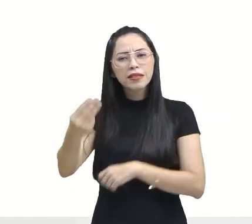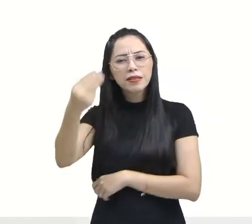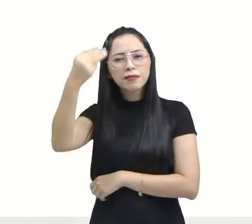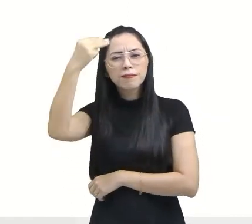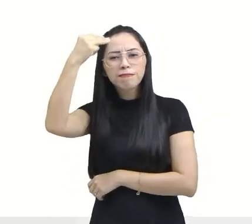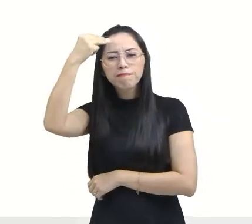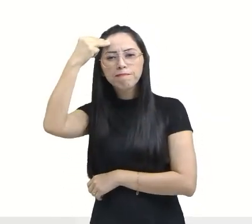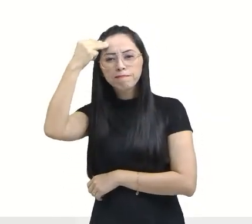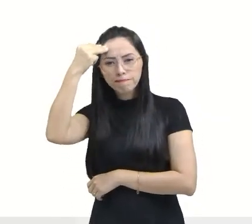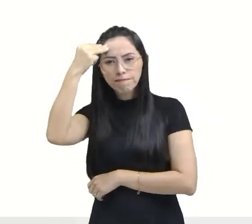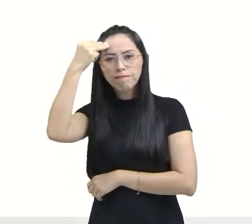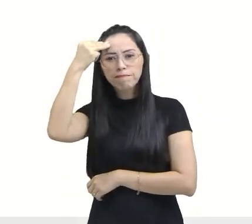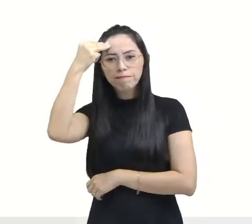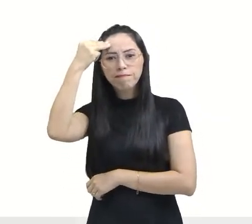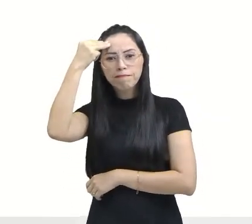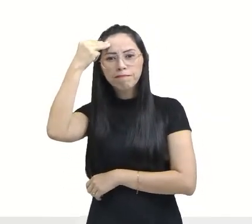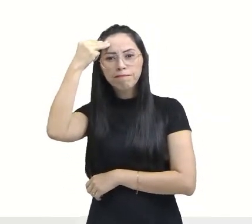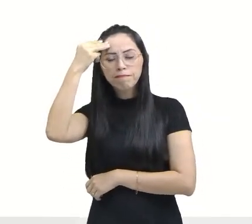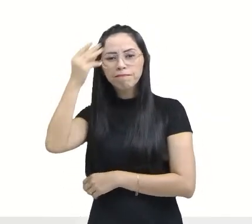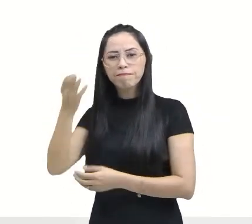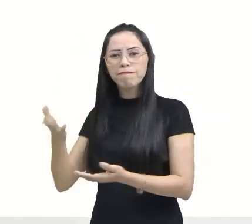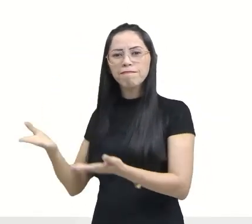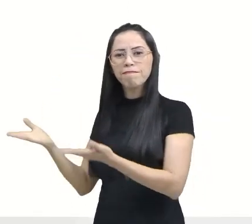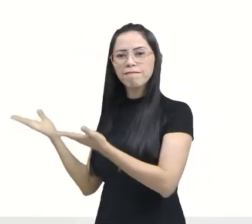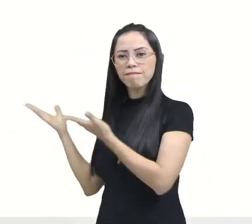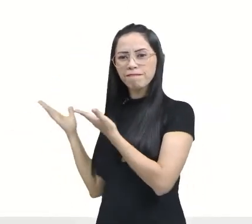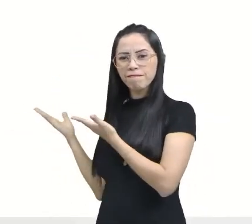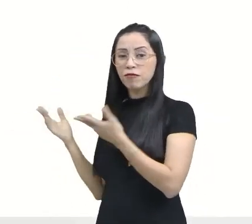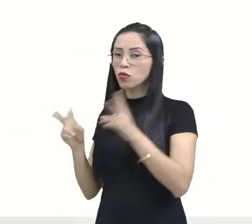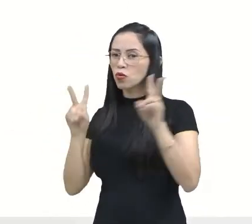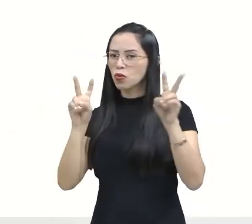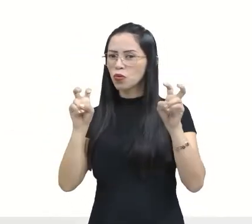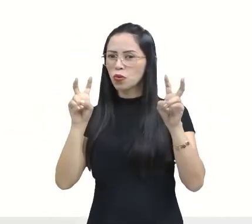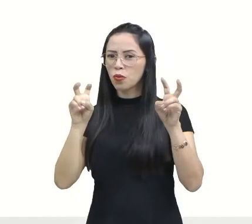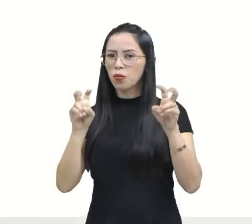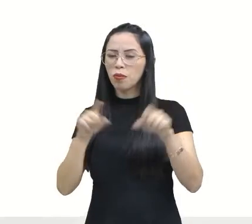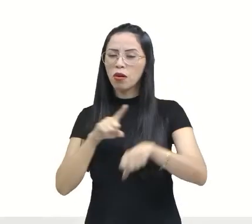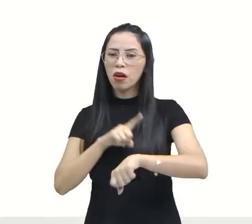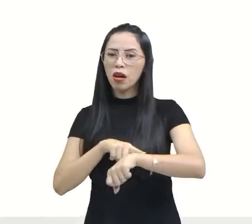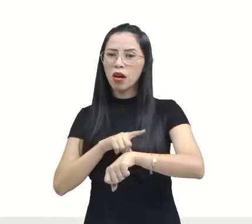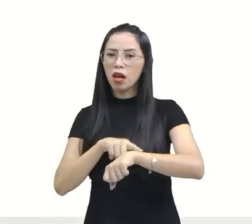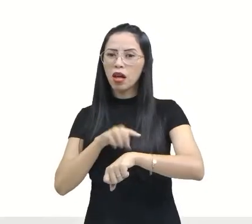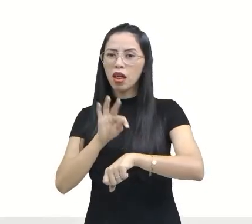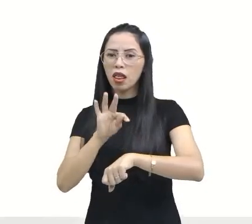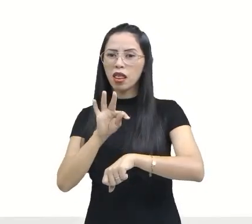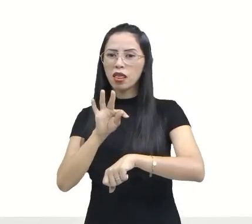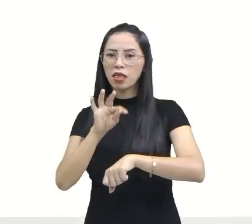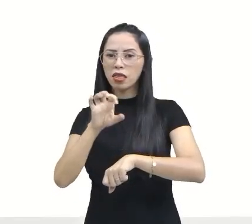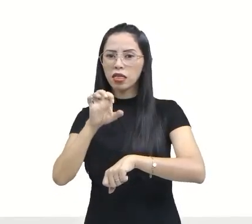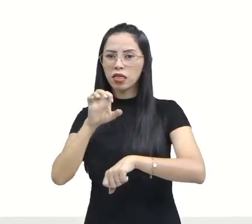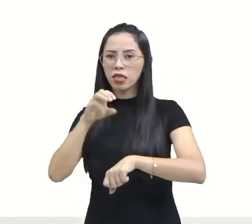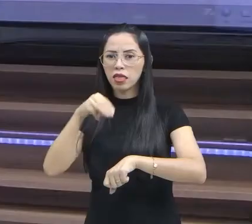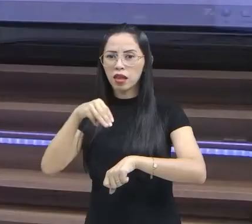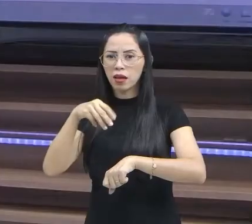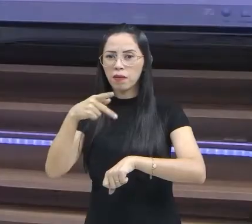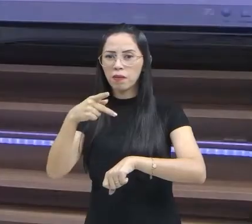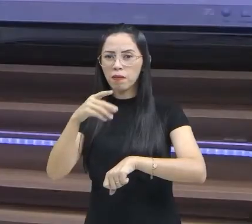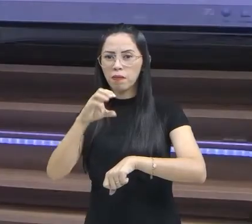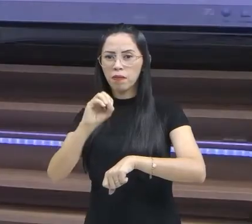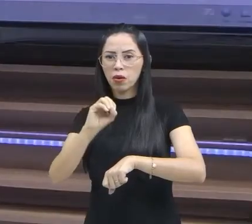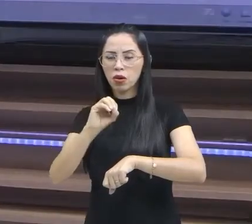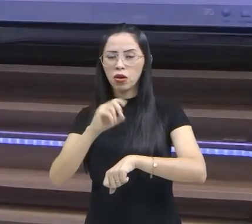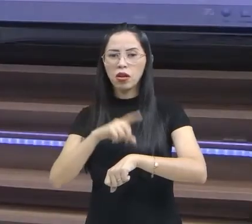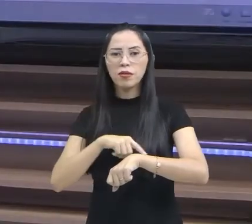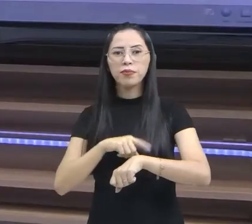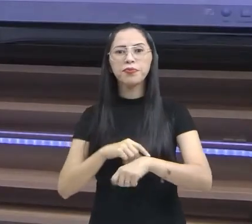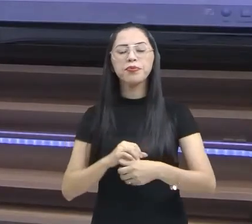ó, de tempo. Todas essas medidas aqui, eu estou trabalhando a questão do tempo. Aqui comigo.